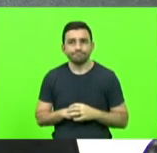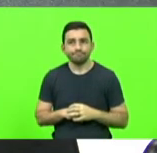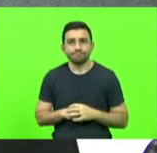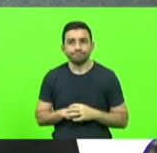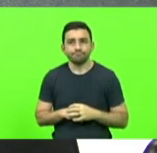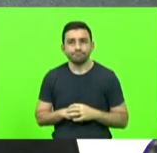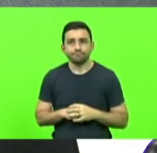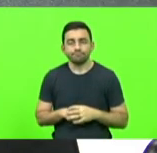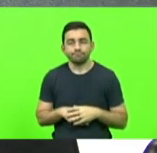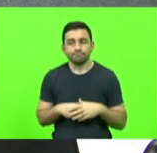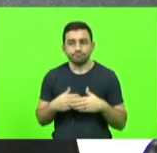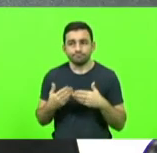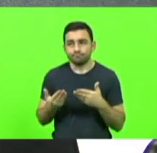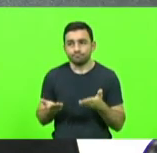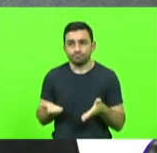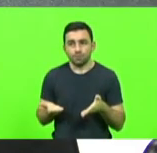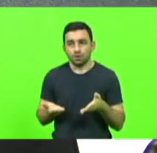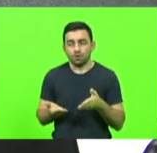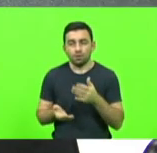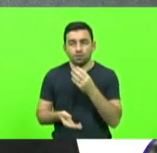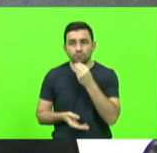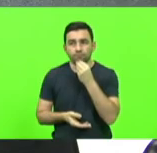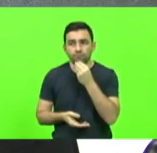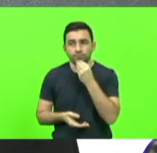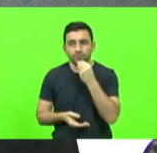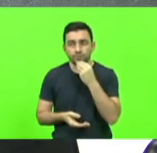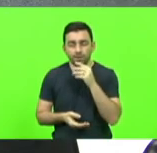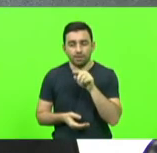Ele, logicamente, vai preferir